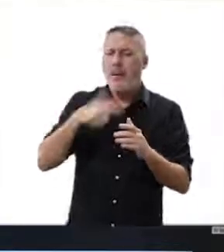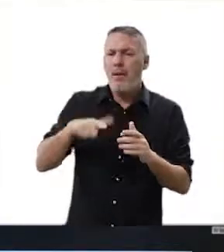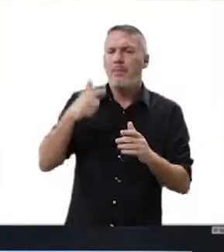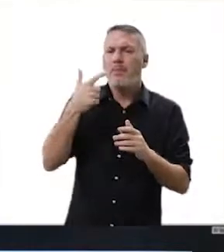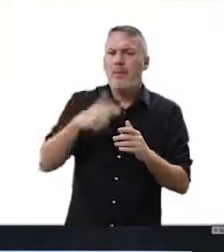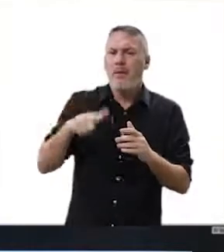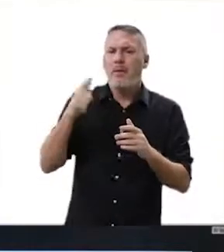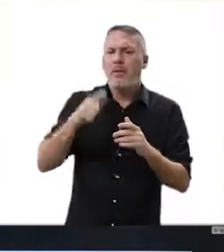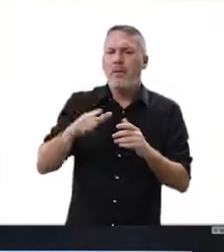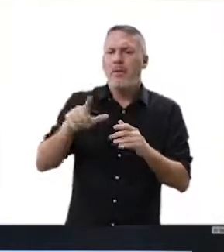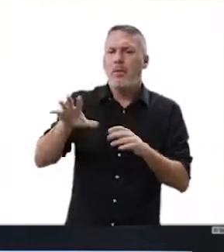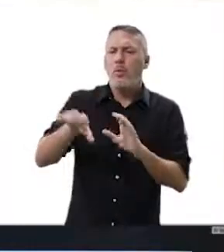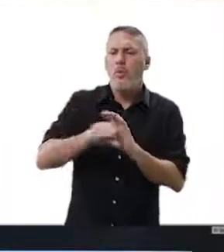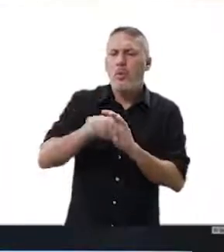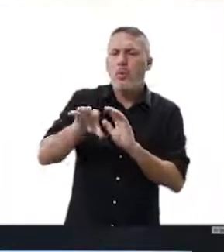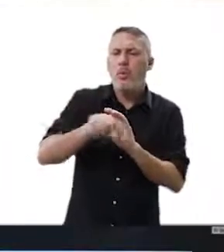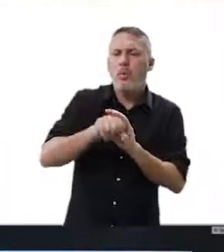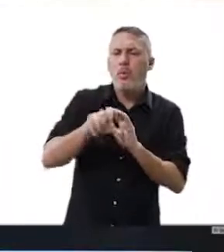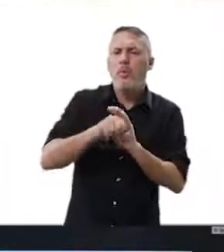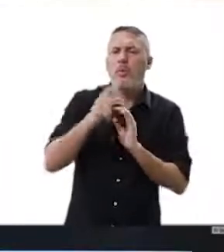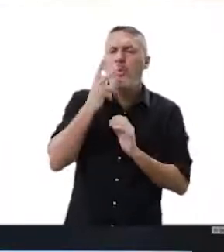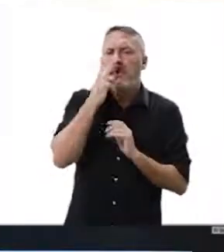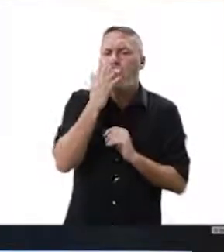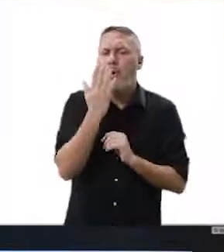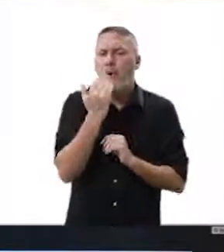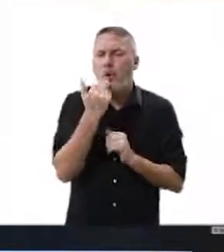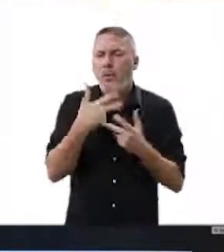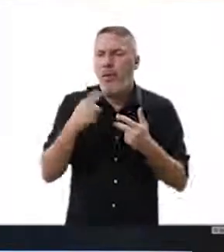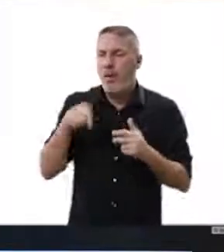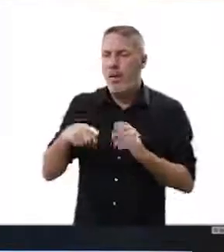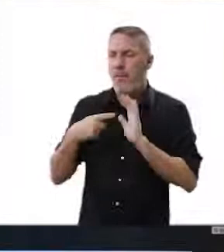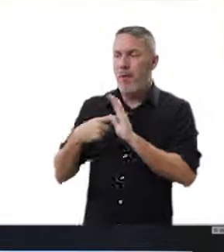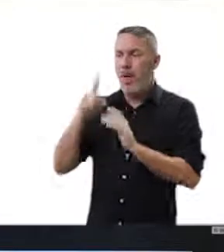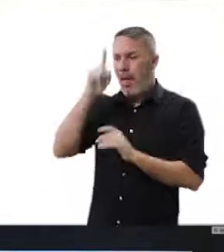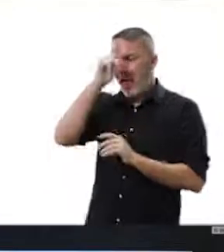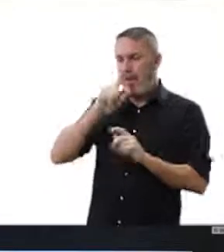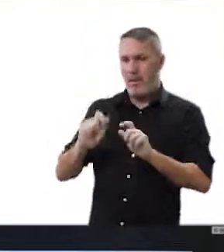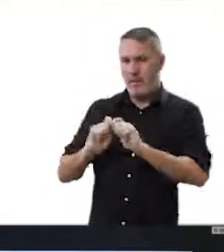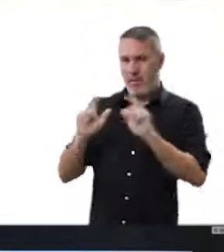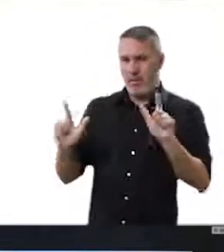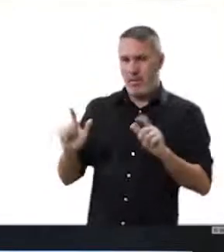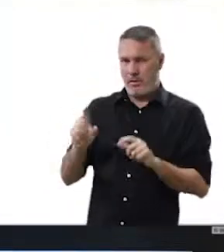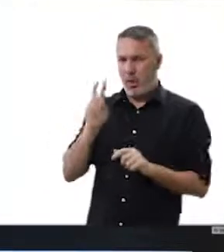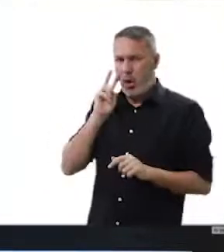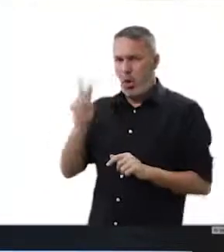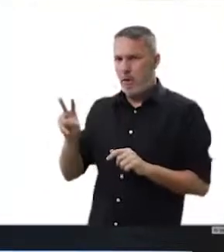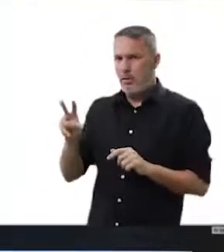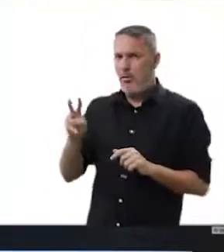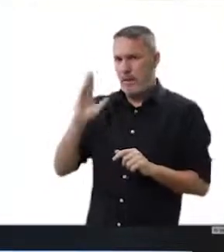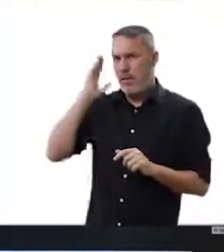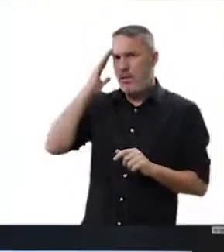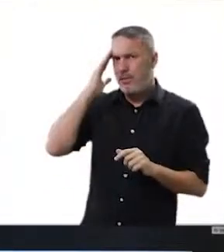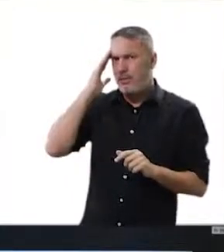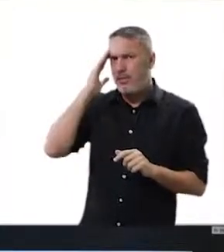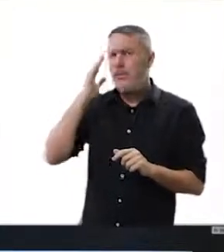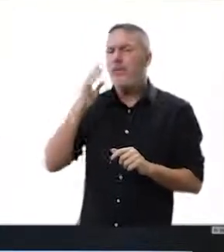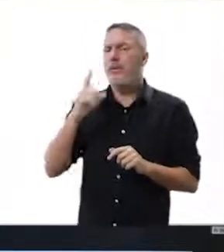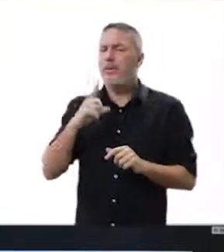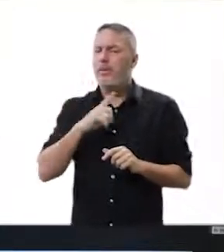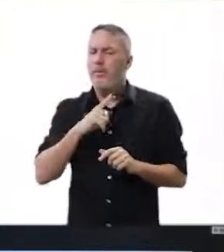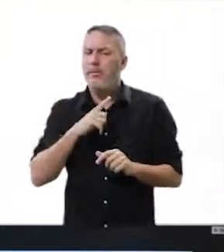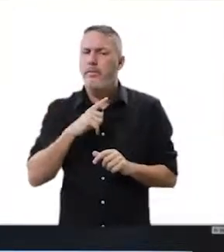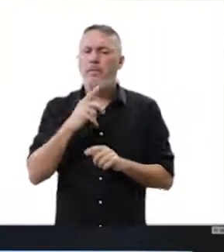Como vocês podem observar, algumas proteínas, elas passam do meio intracelular até o